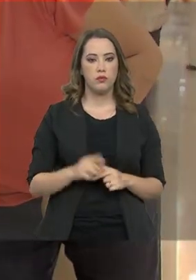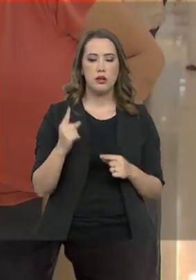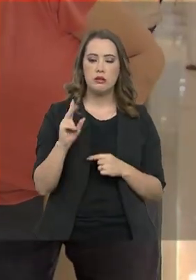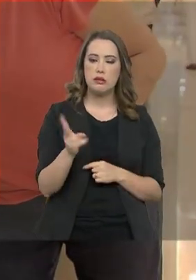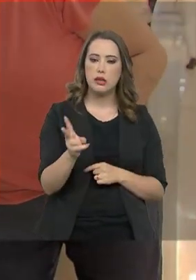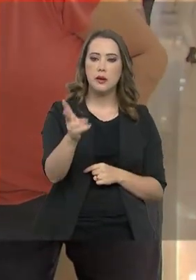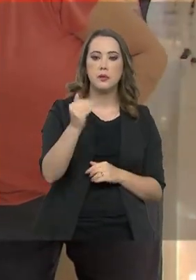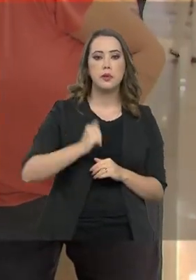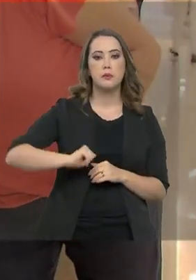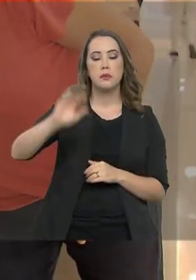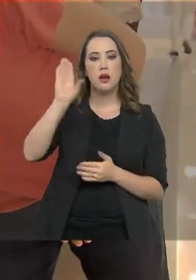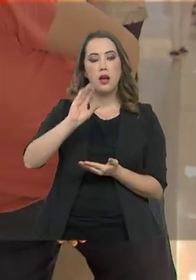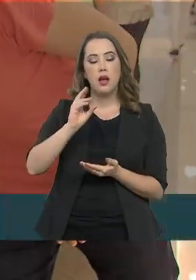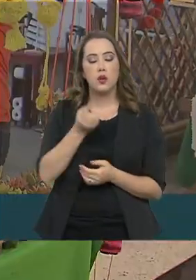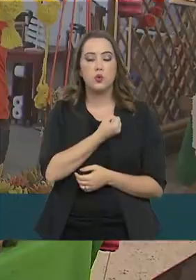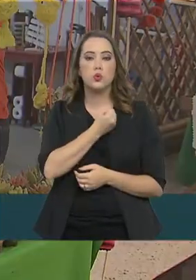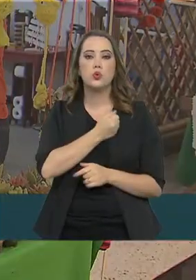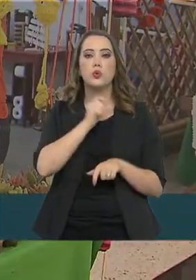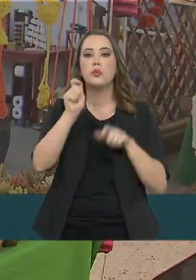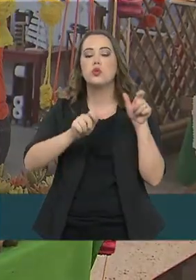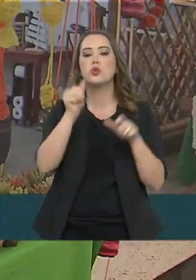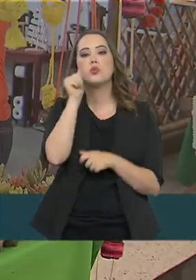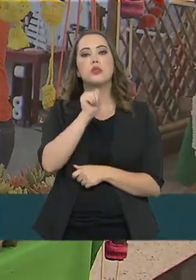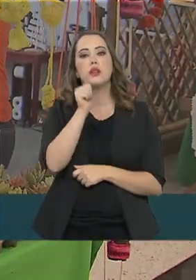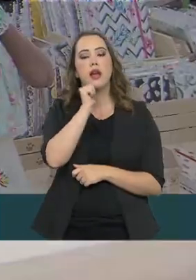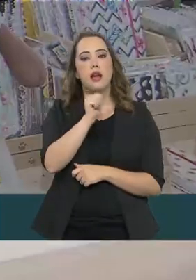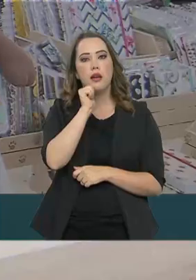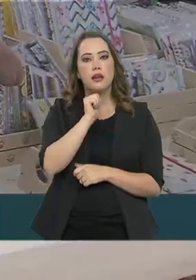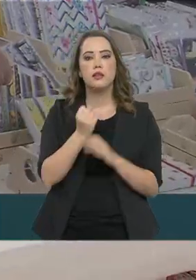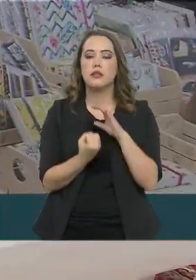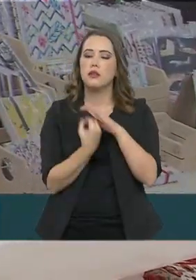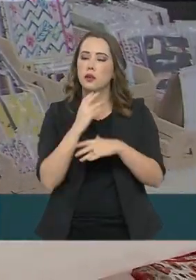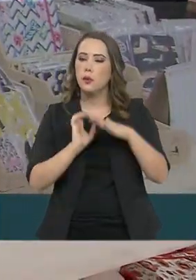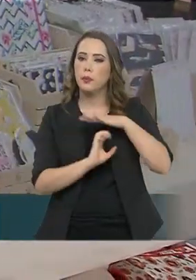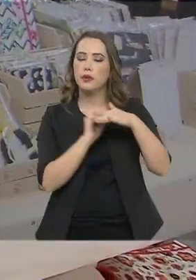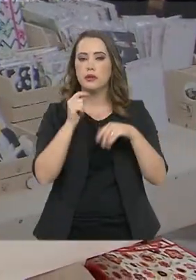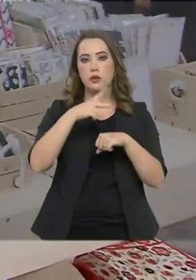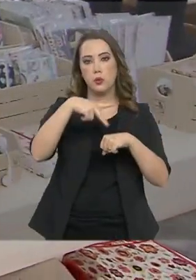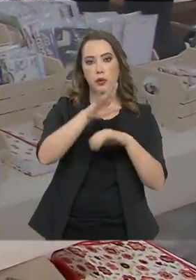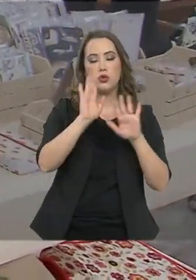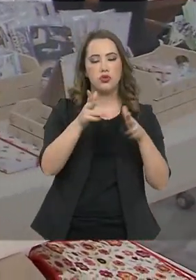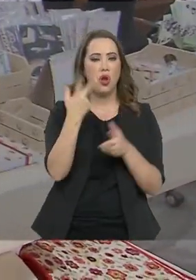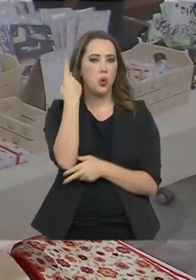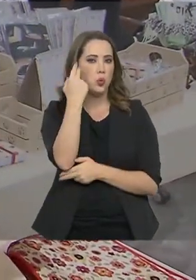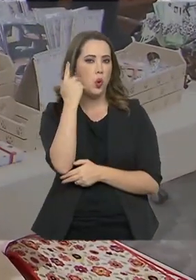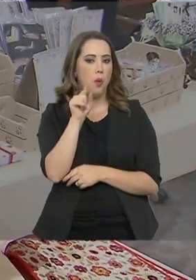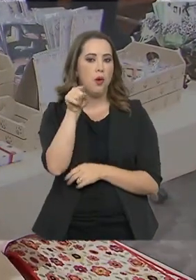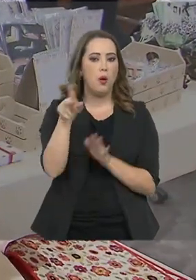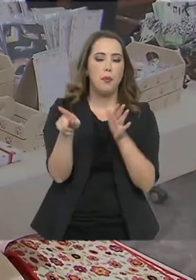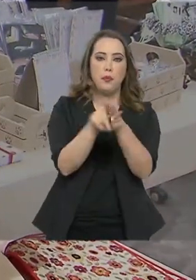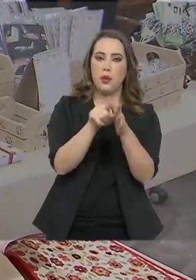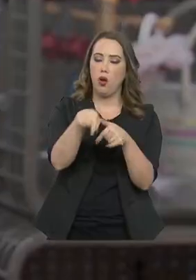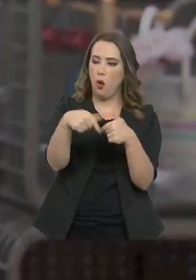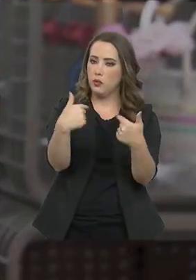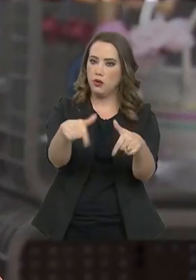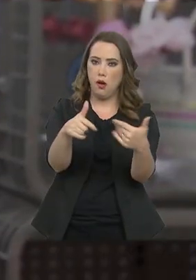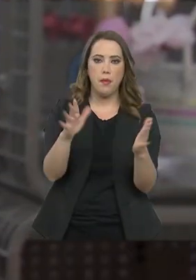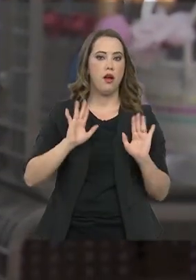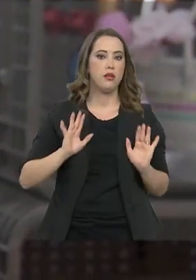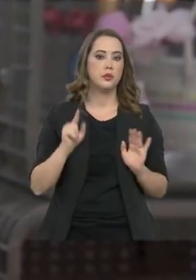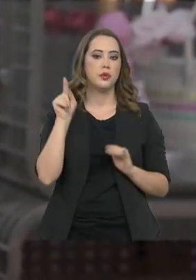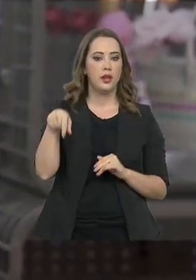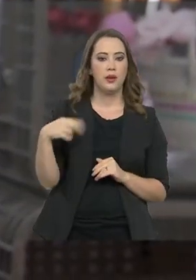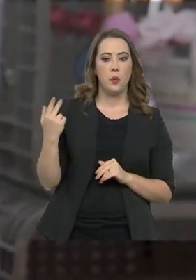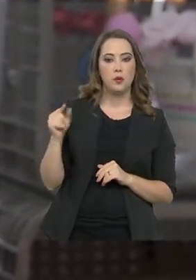vez mais cresce o número de mulheres empreendedoras no país. Já é comum encontrar uma tocando seu próprio negócio. É o